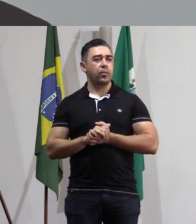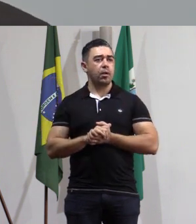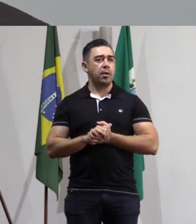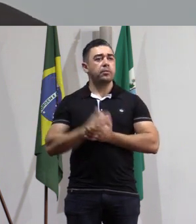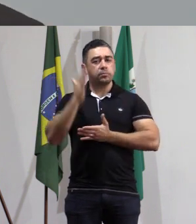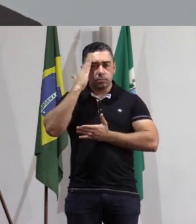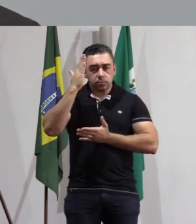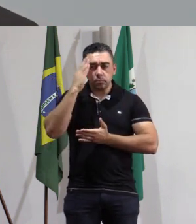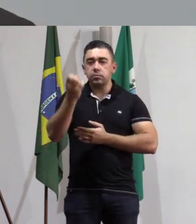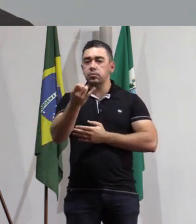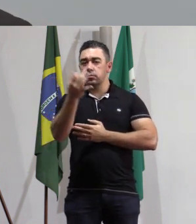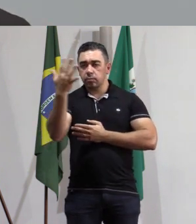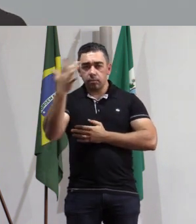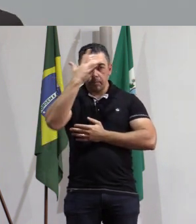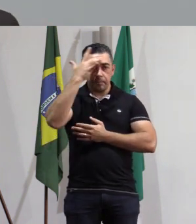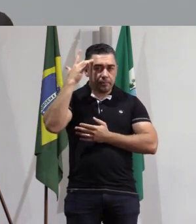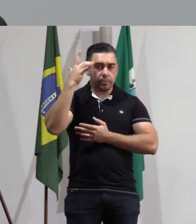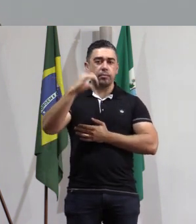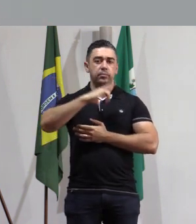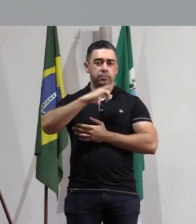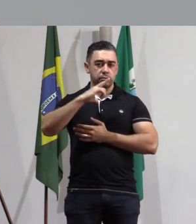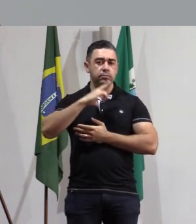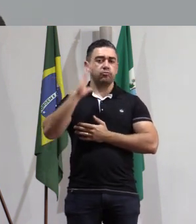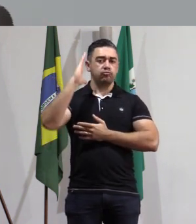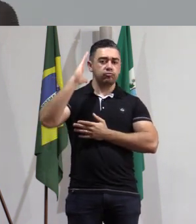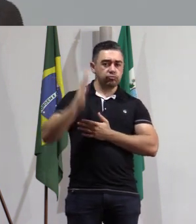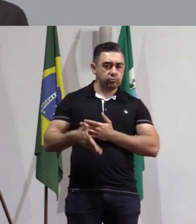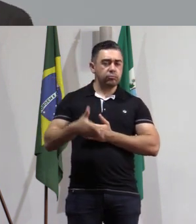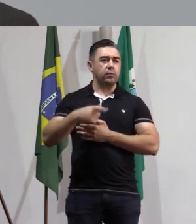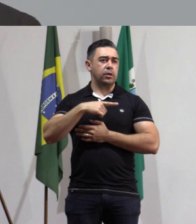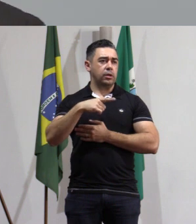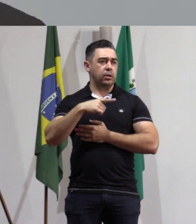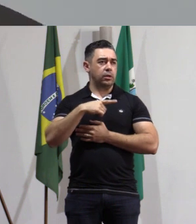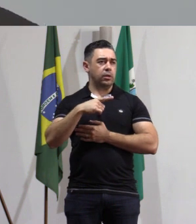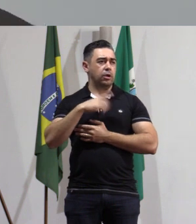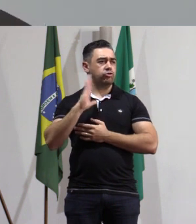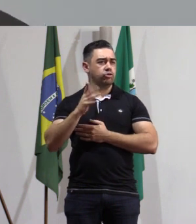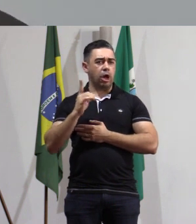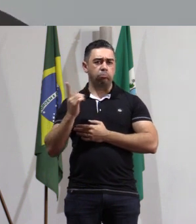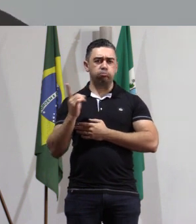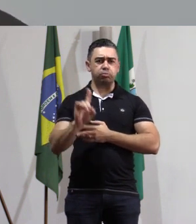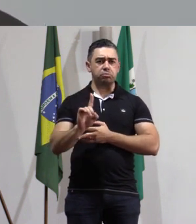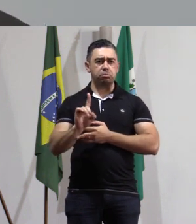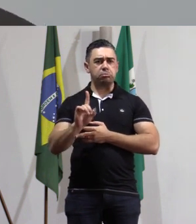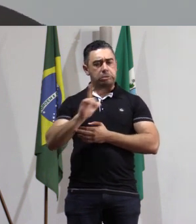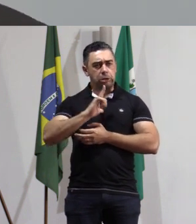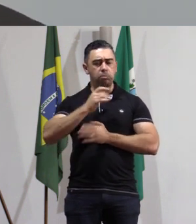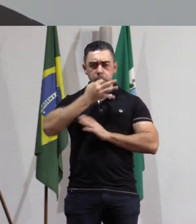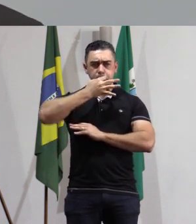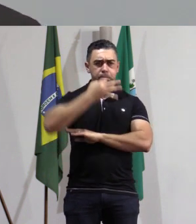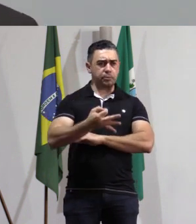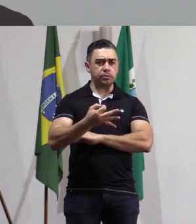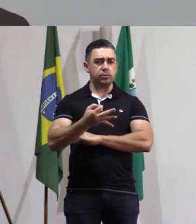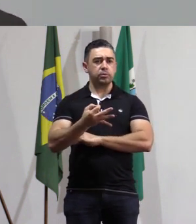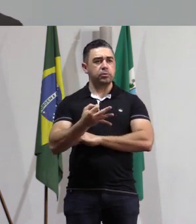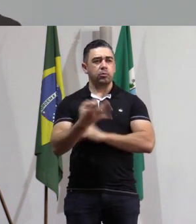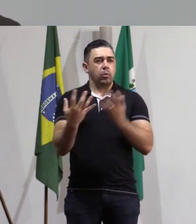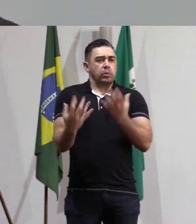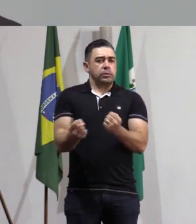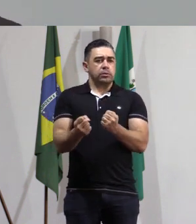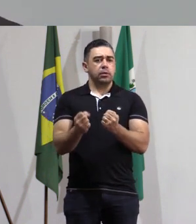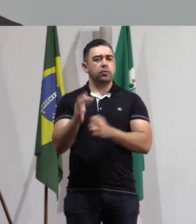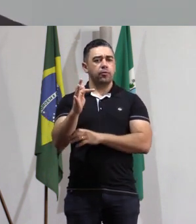quanto tantas pessoas, logo de saída, têm uma posição altamente crítica com relação ao